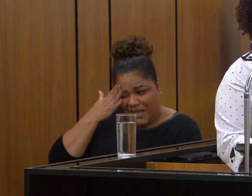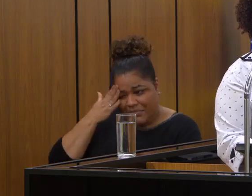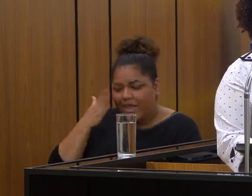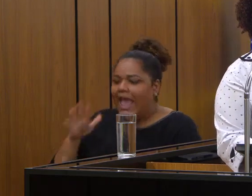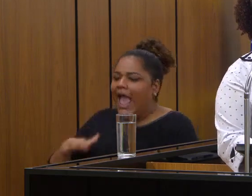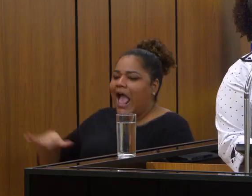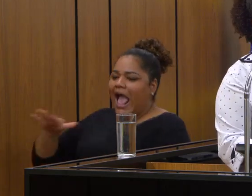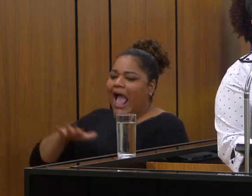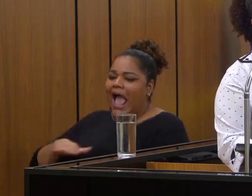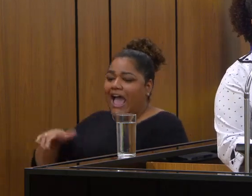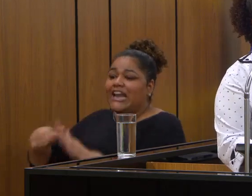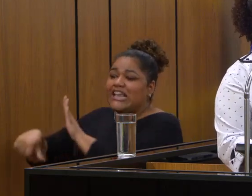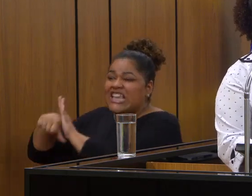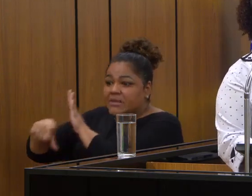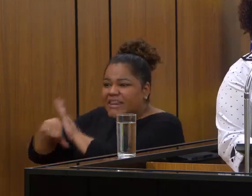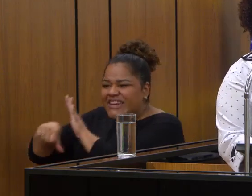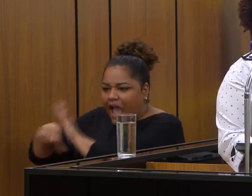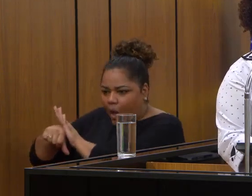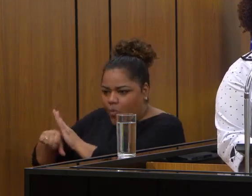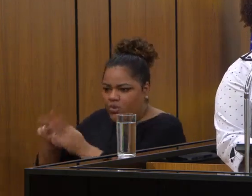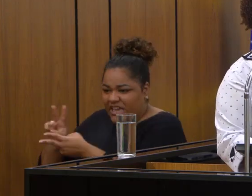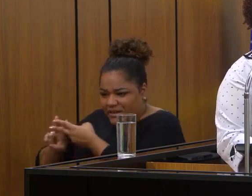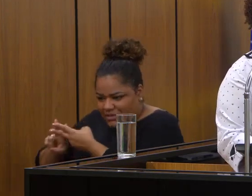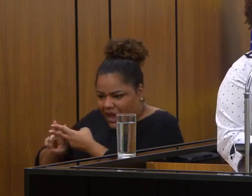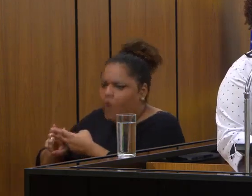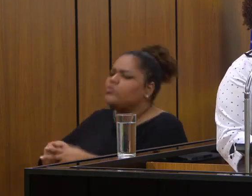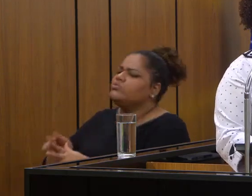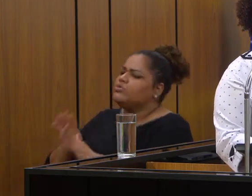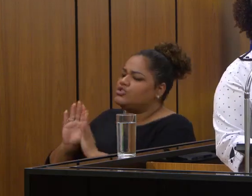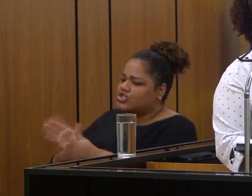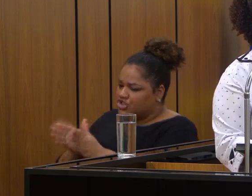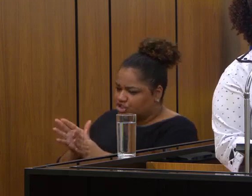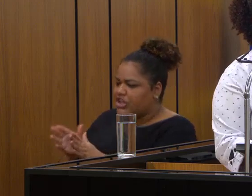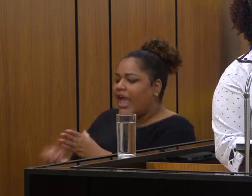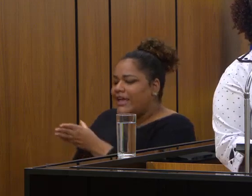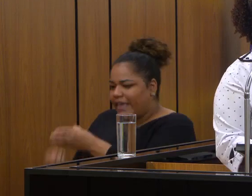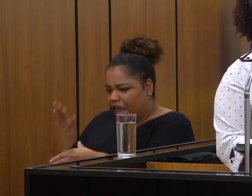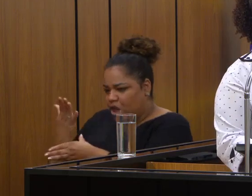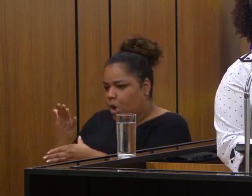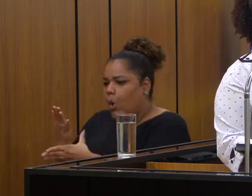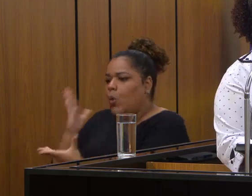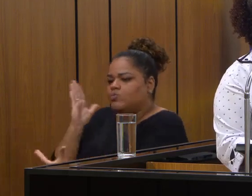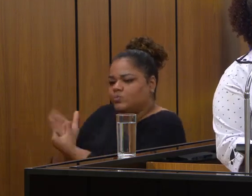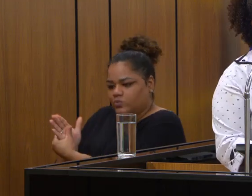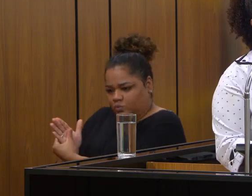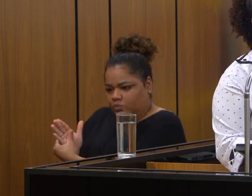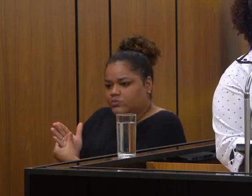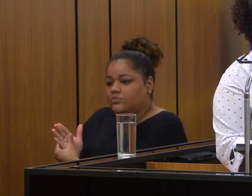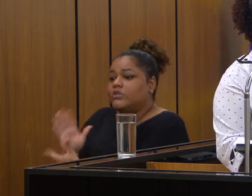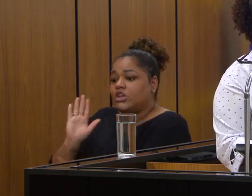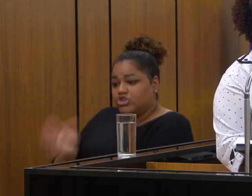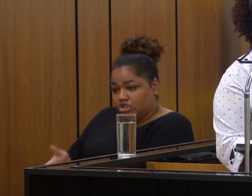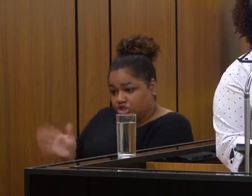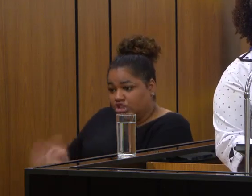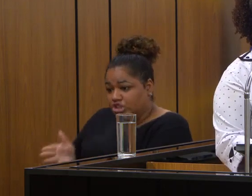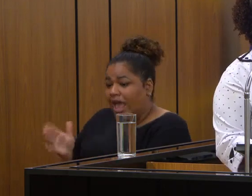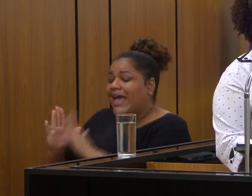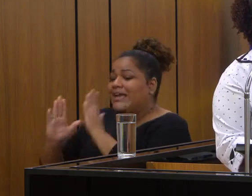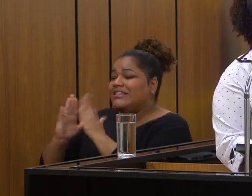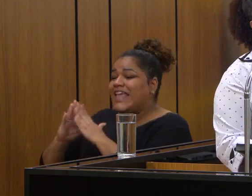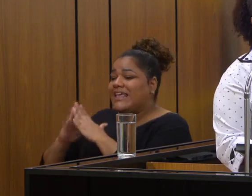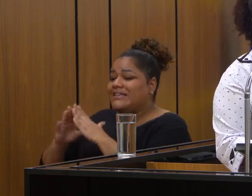realmente o inquérito já foi aberto já está prosseguimento na delegacia do Consumidor